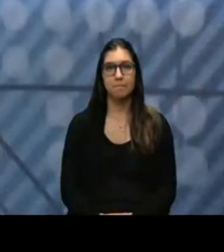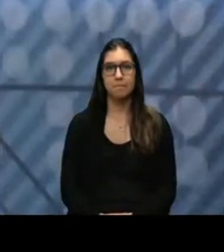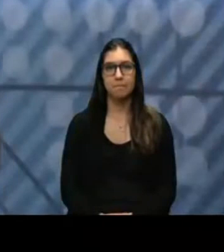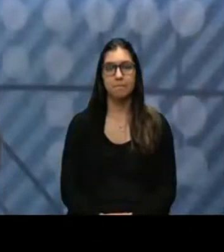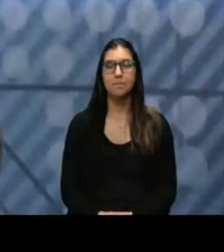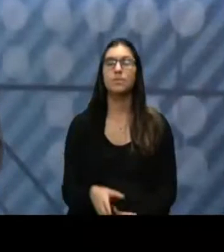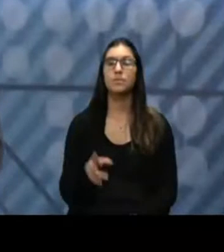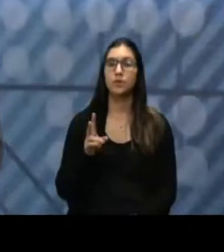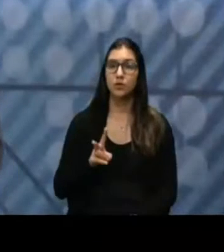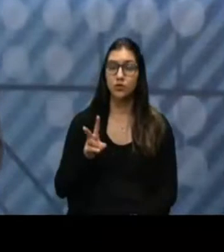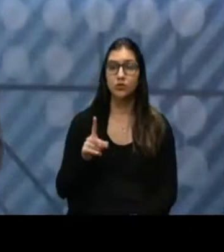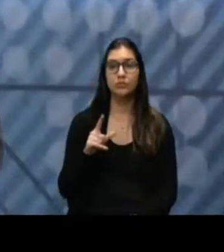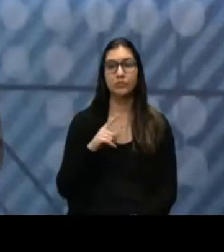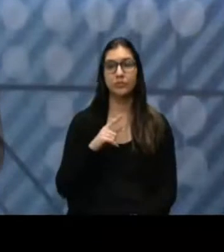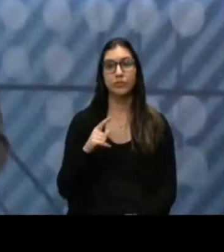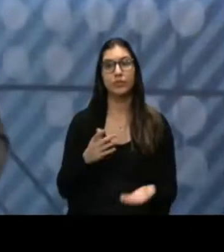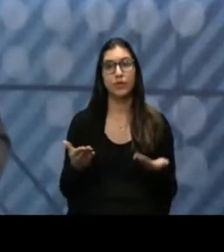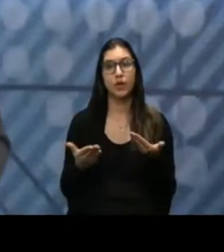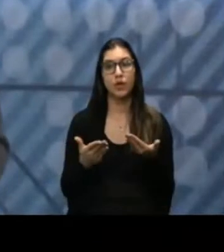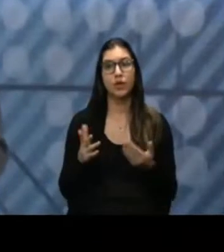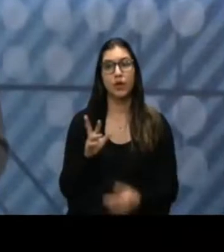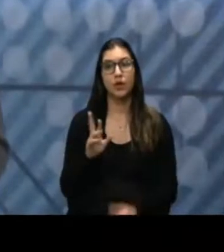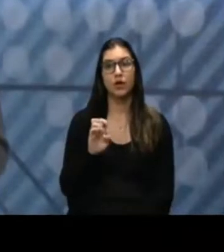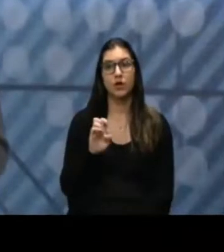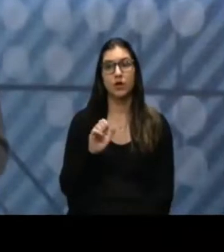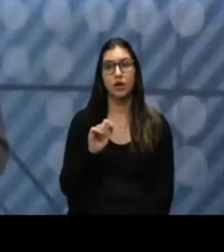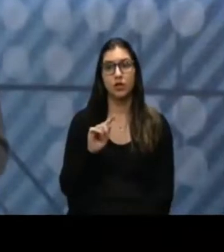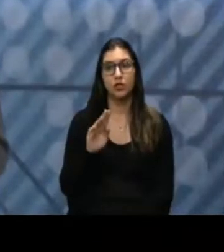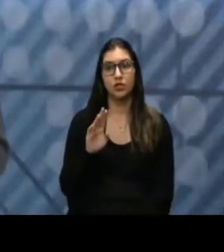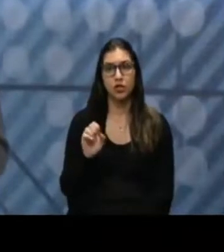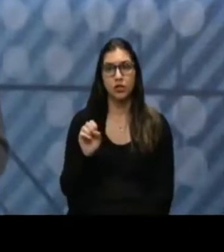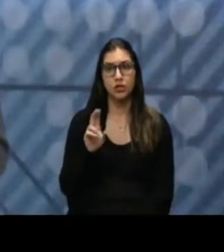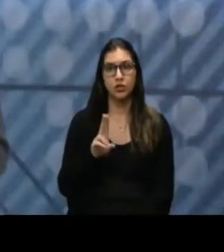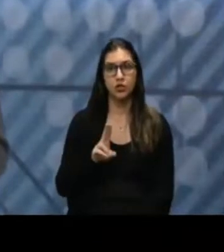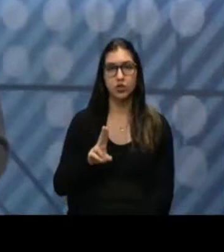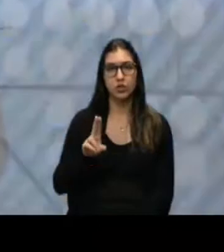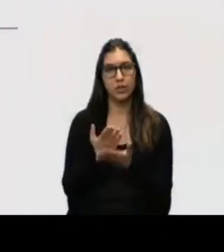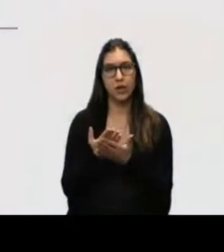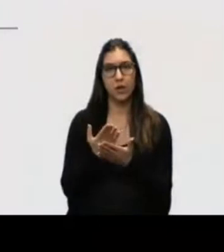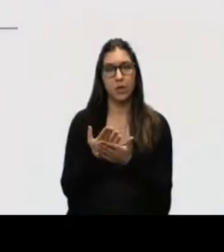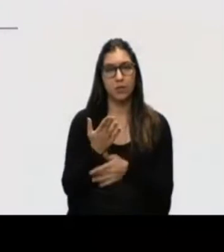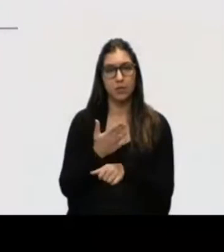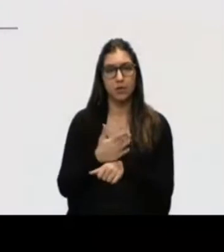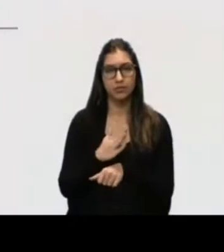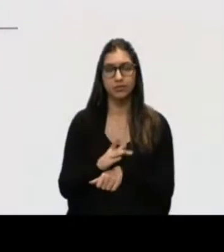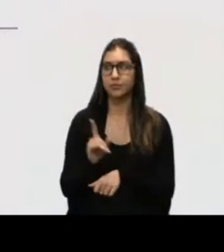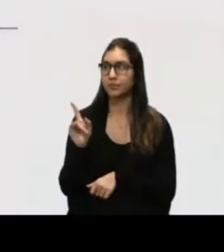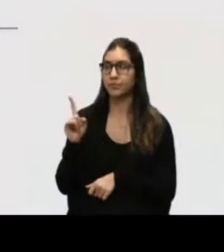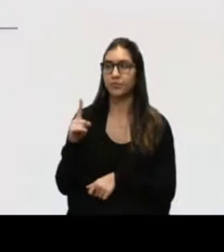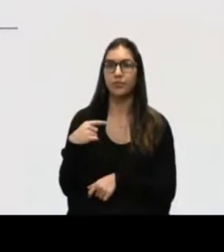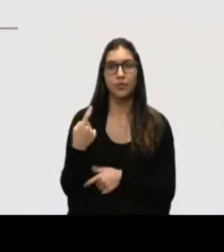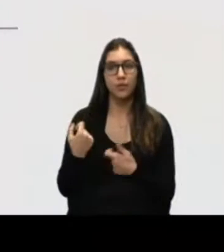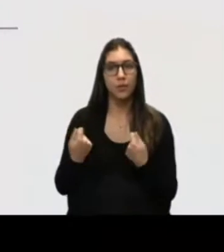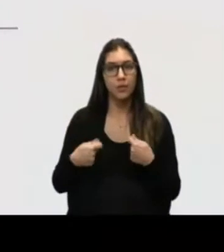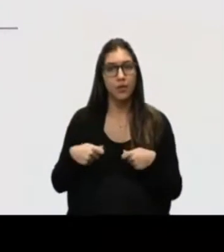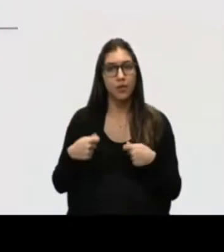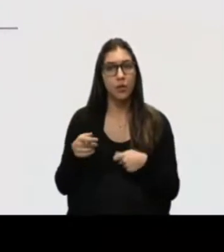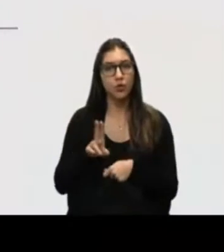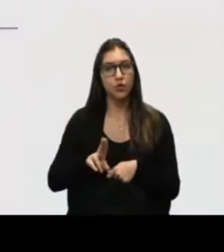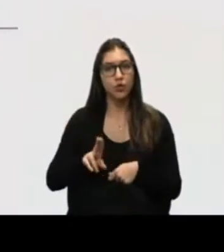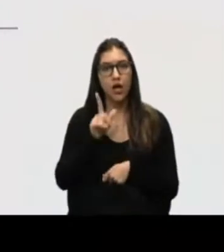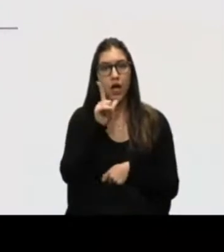Dando continuidade, nós temos aí agora os reagentes que serão utilizados na aula prática. São 2 reagentes, tá? Nós vamos precisar utilizar